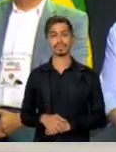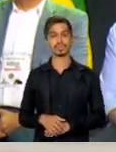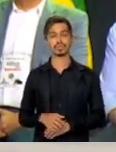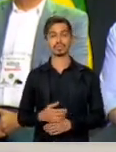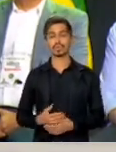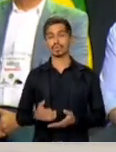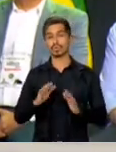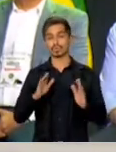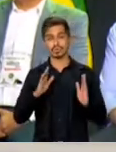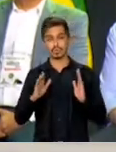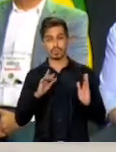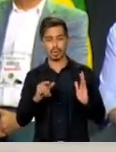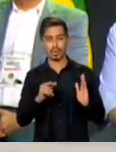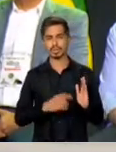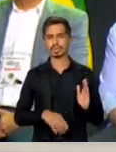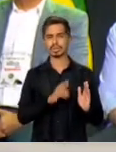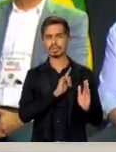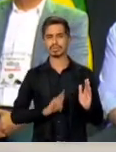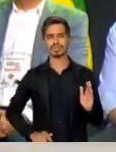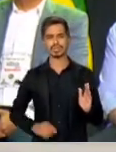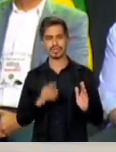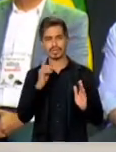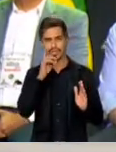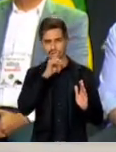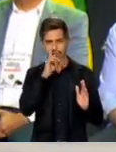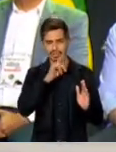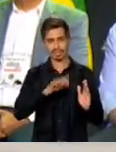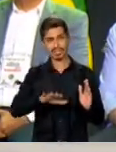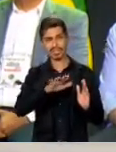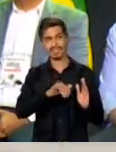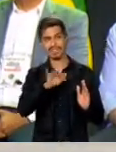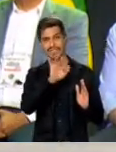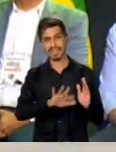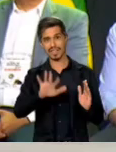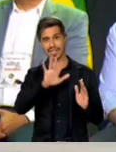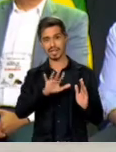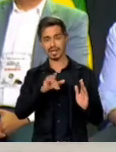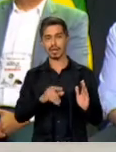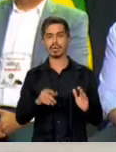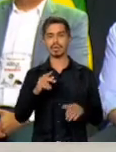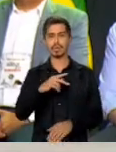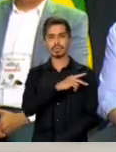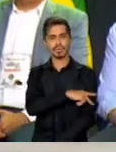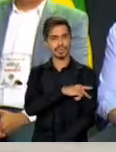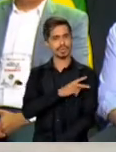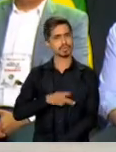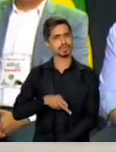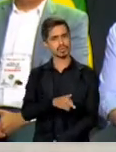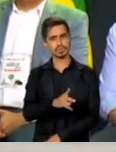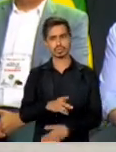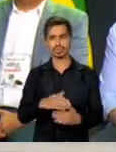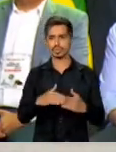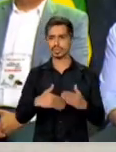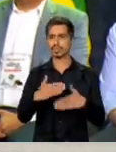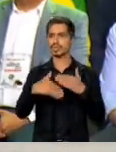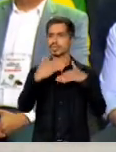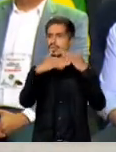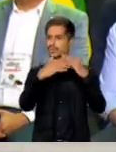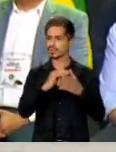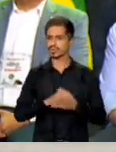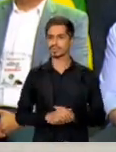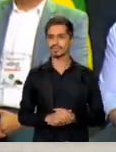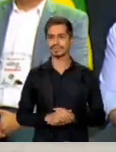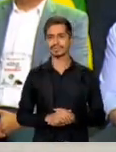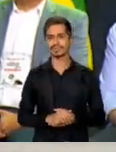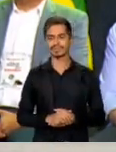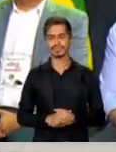50 órgãos do governo que estavam lá na capital piauiense para receber as demandas dos órgãos estaduais e